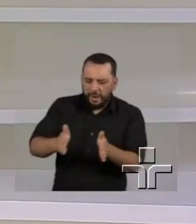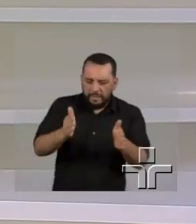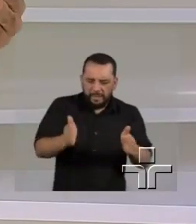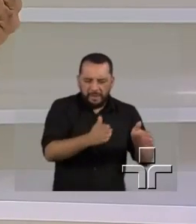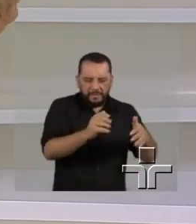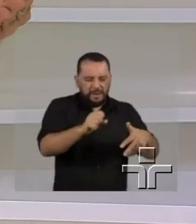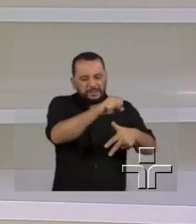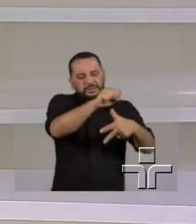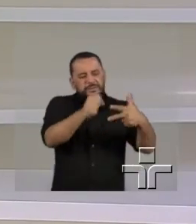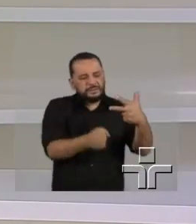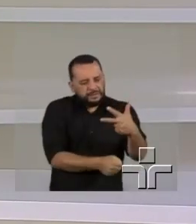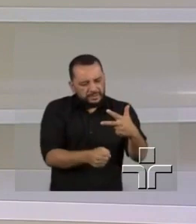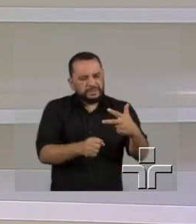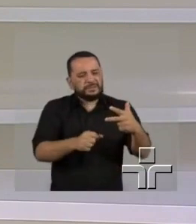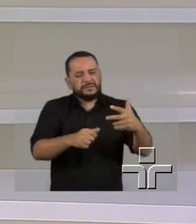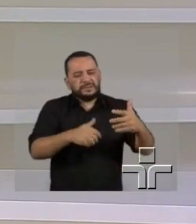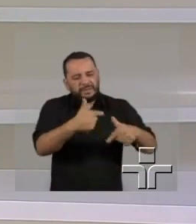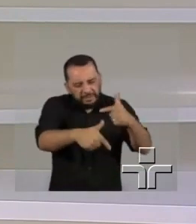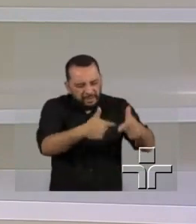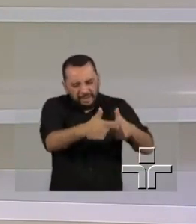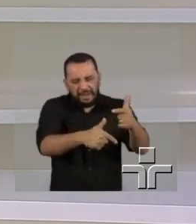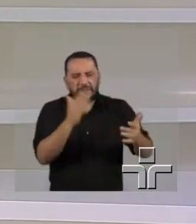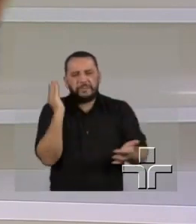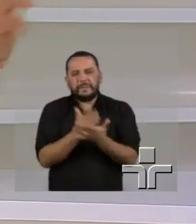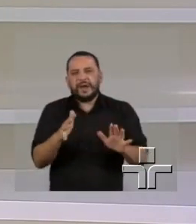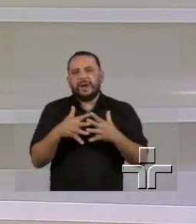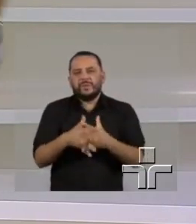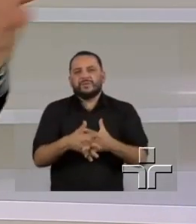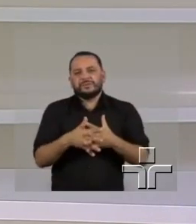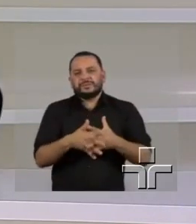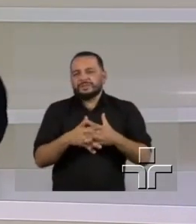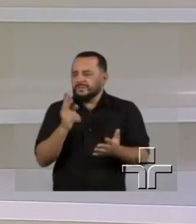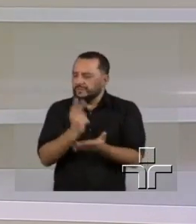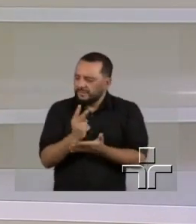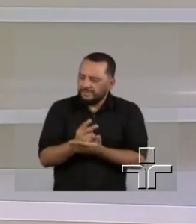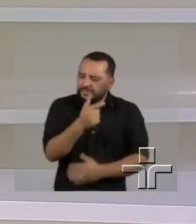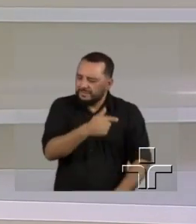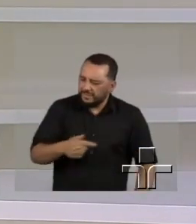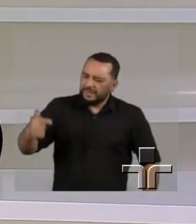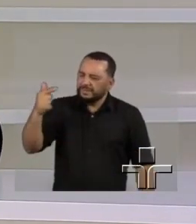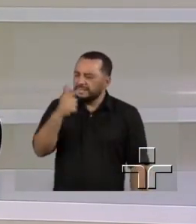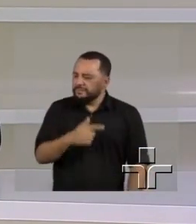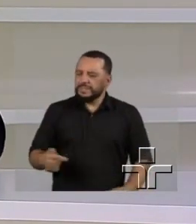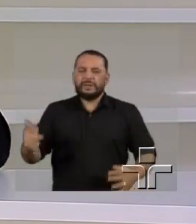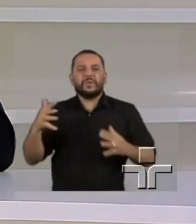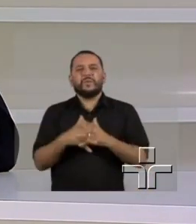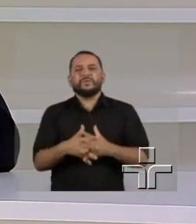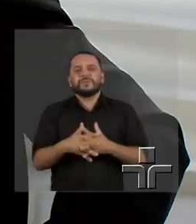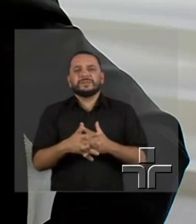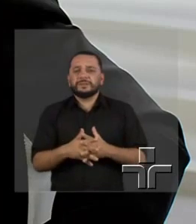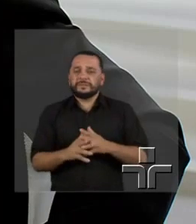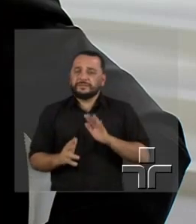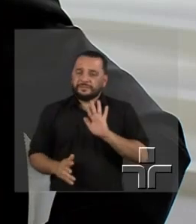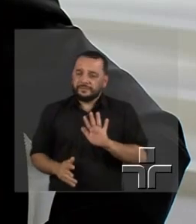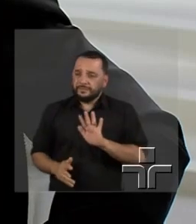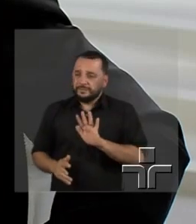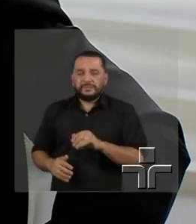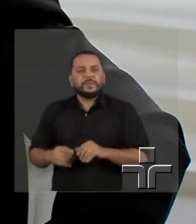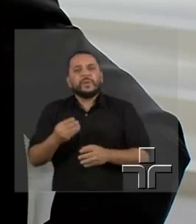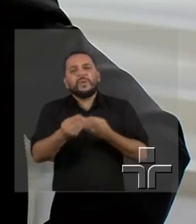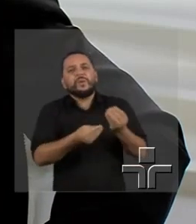duas coisas ao mesmo tempo. Eu acho que não seria conveniente fazer as duas coisas ao mesmo tempo. Pode ter 2 comissões estudando, mas vai votar